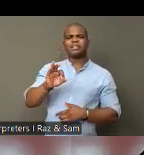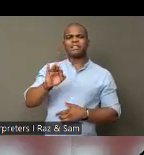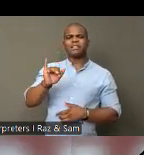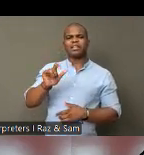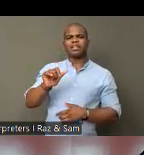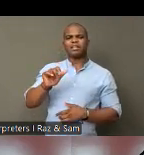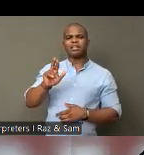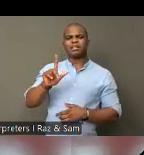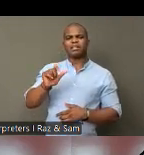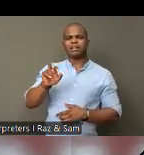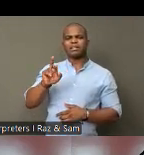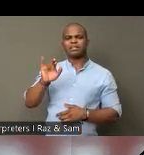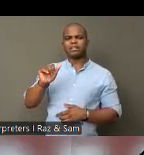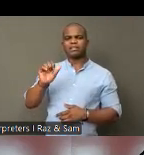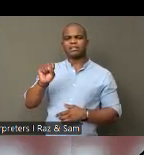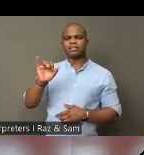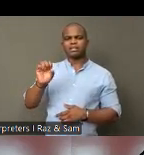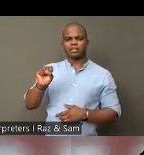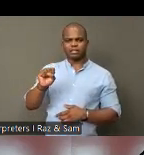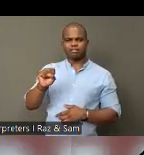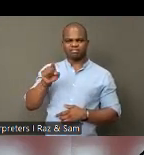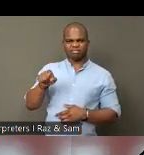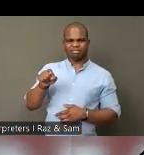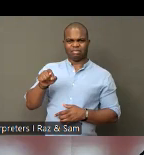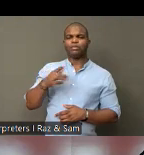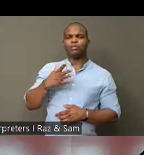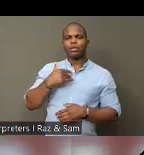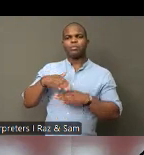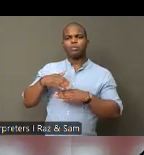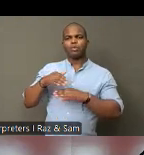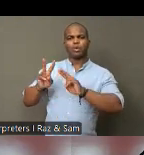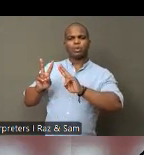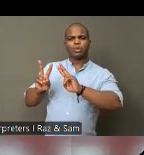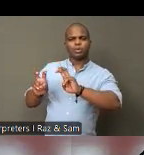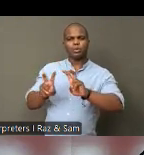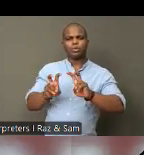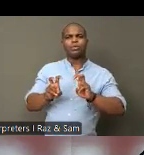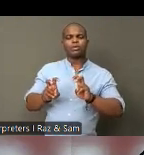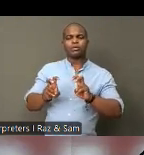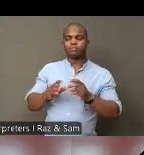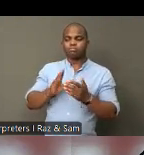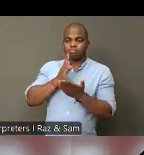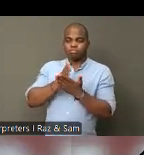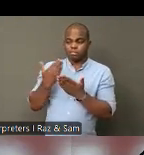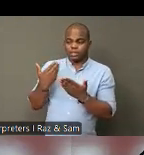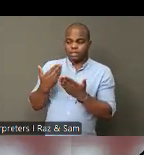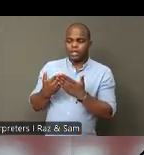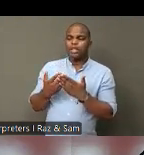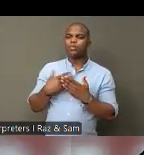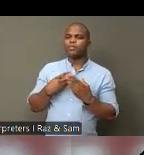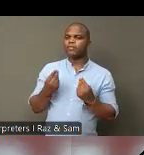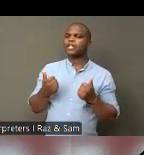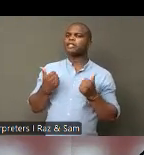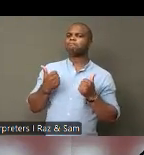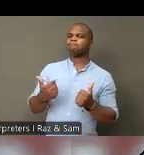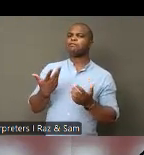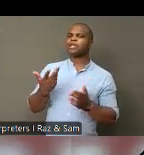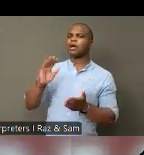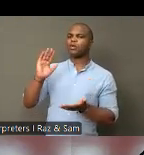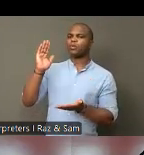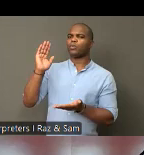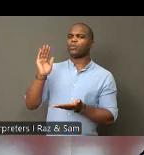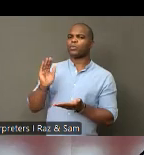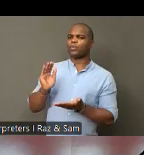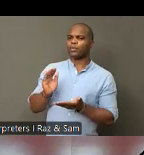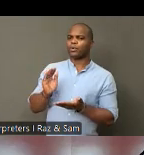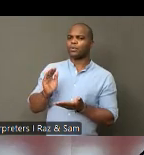estar no caminho da eliminação. Nós temos 10 regiões em Guiana, já eliminamos a malária de